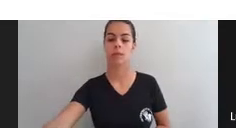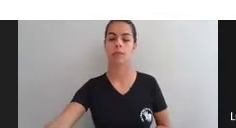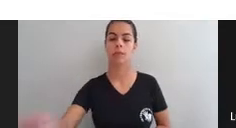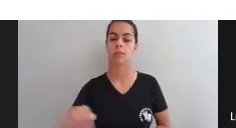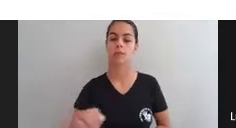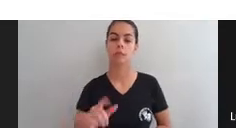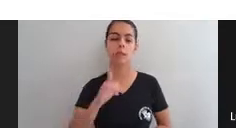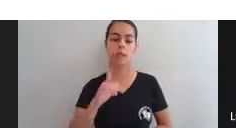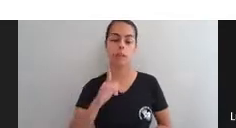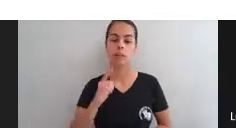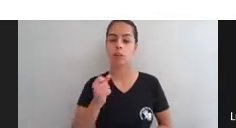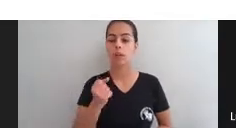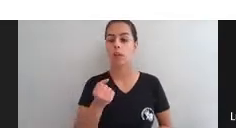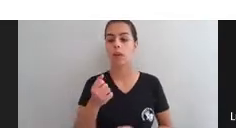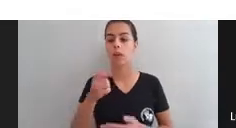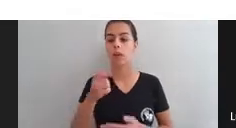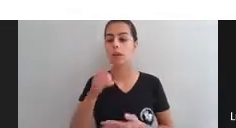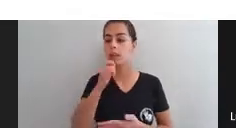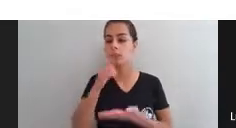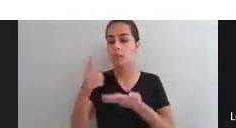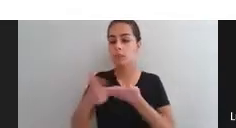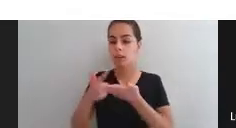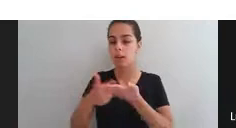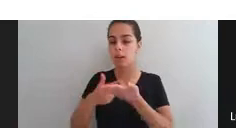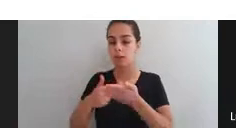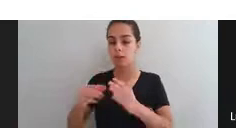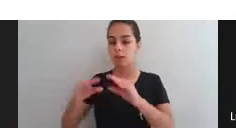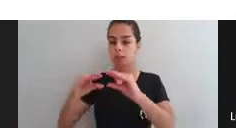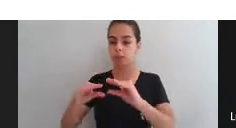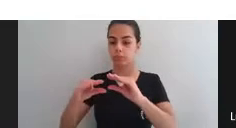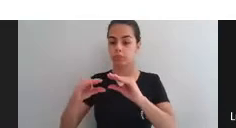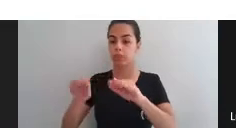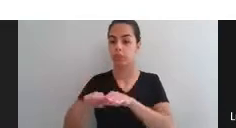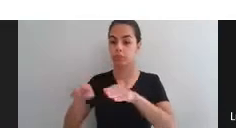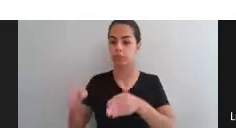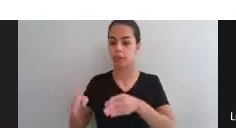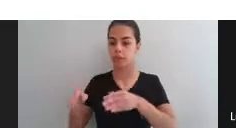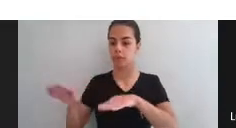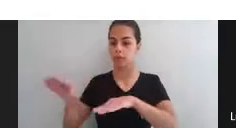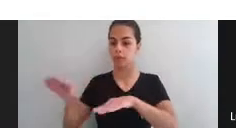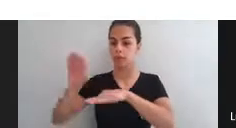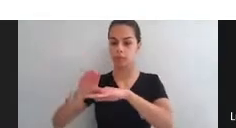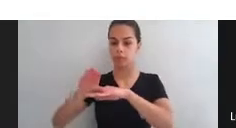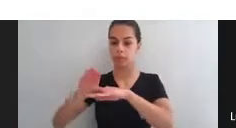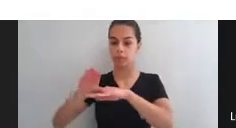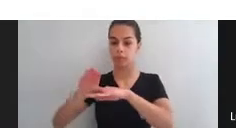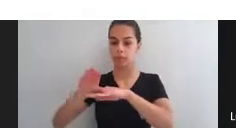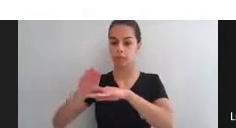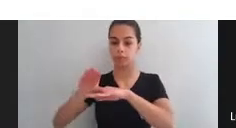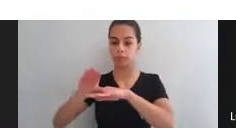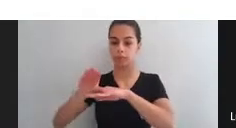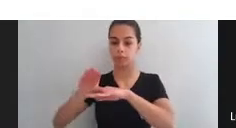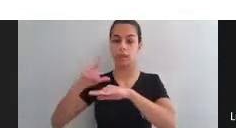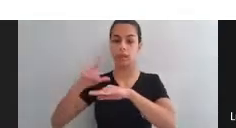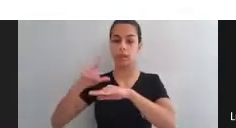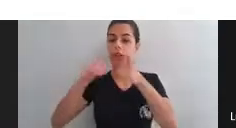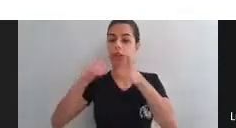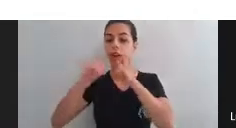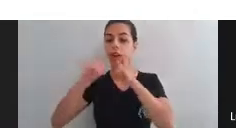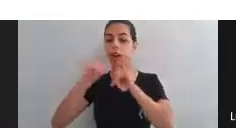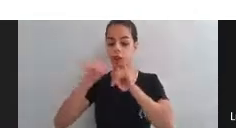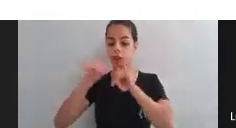da fricção entre o livro e a mesa, a gente não perde energia, a energia só se transforma.